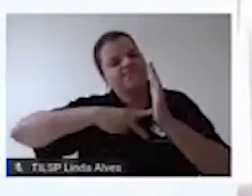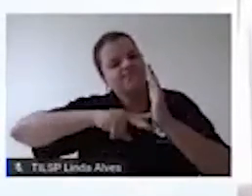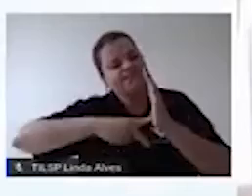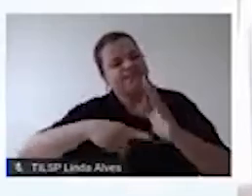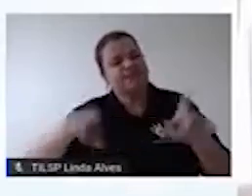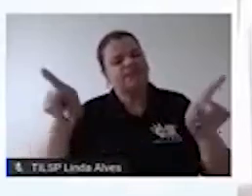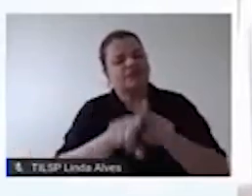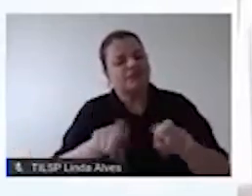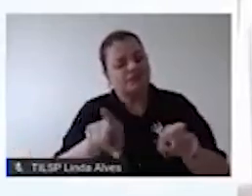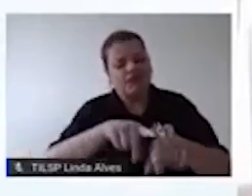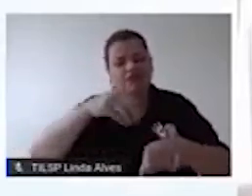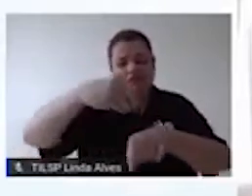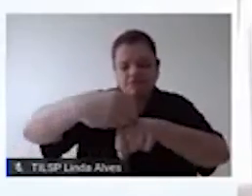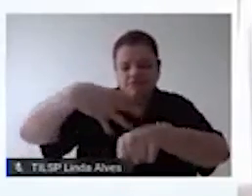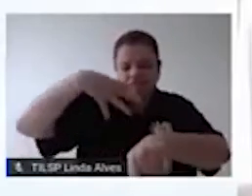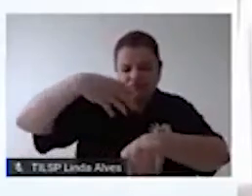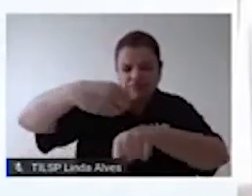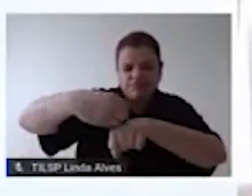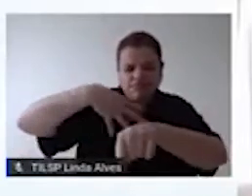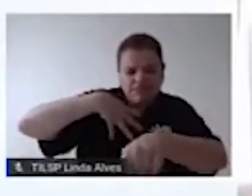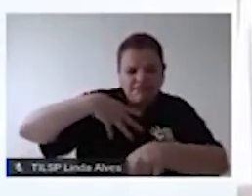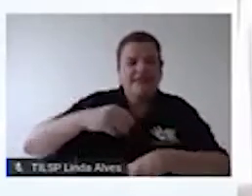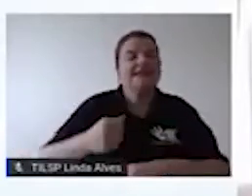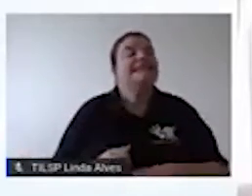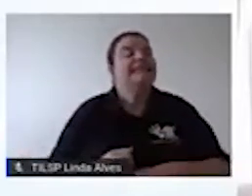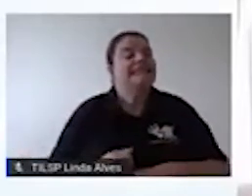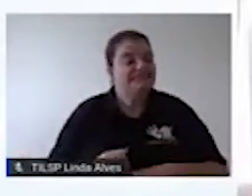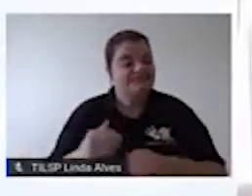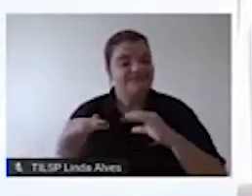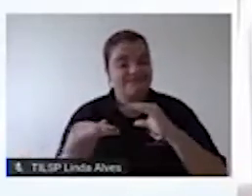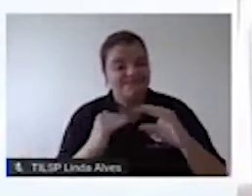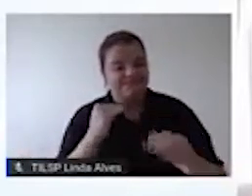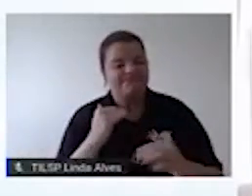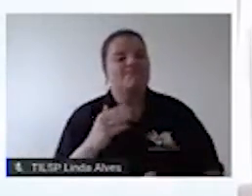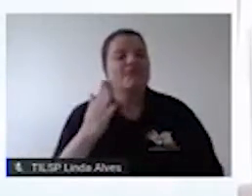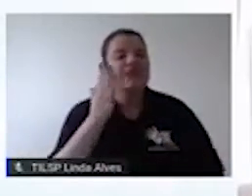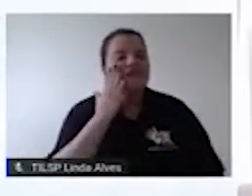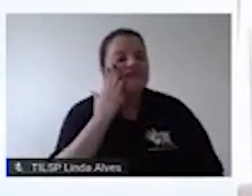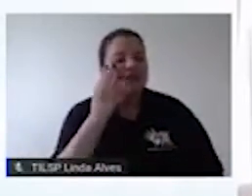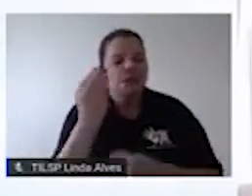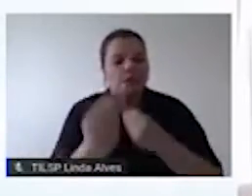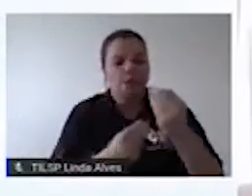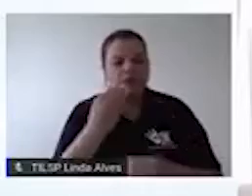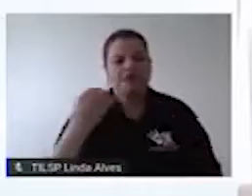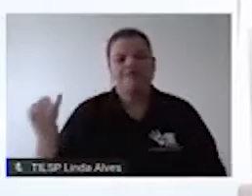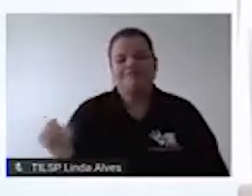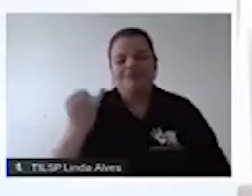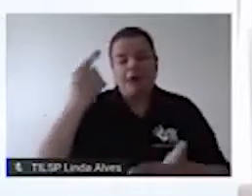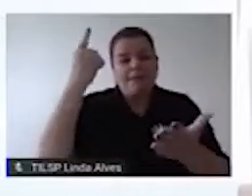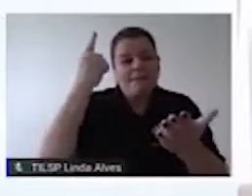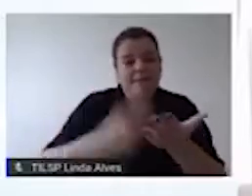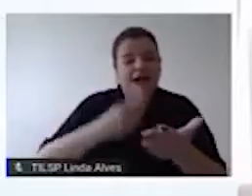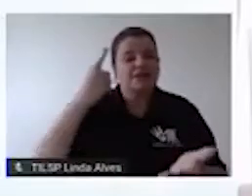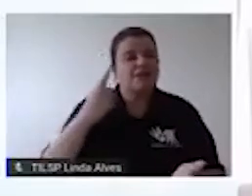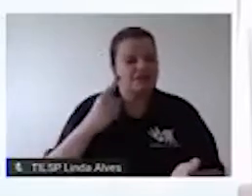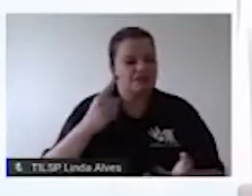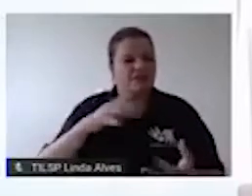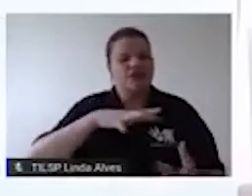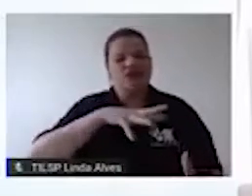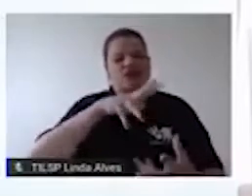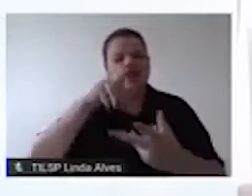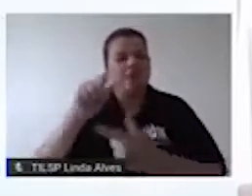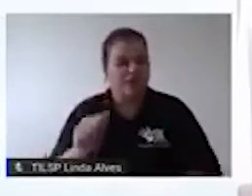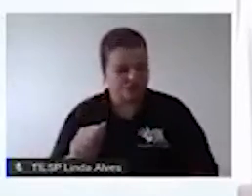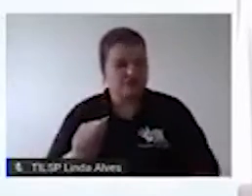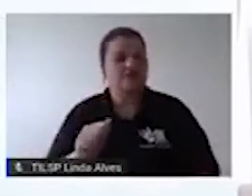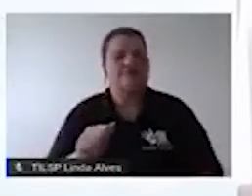Você nos passou ferramentas, nos passou meios. Nós sabemos a importância dos marcos globais que são propostos